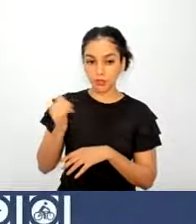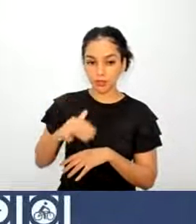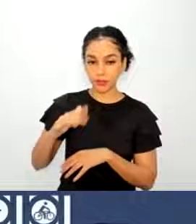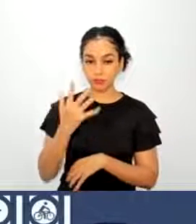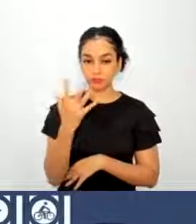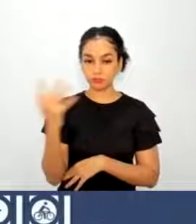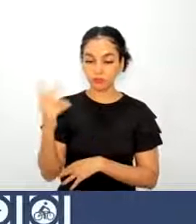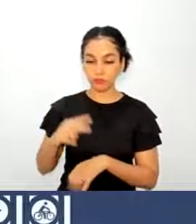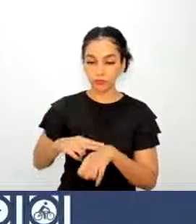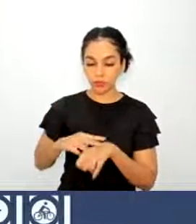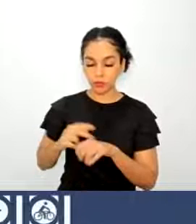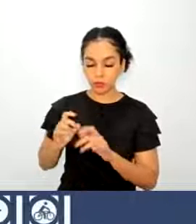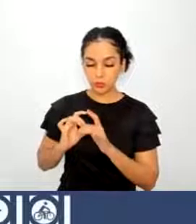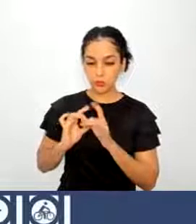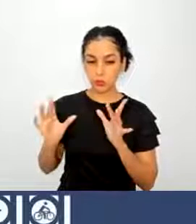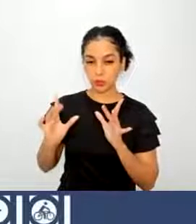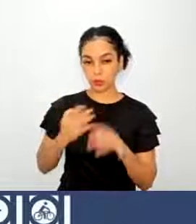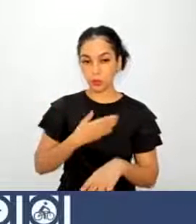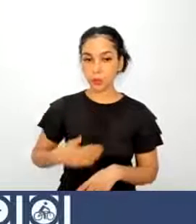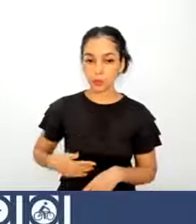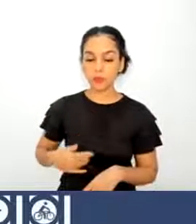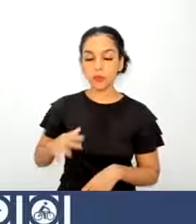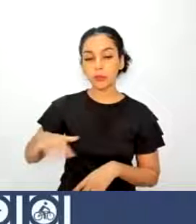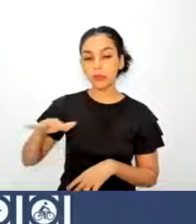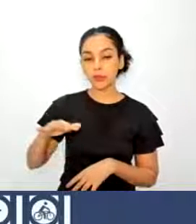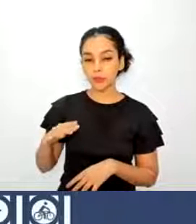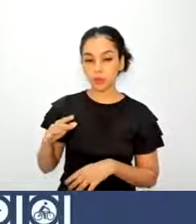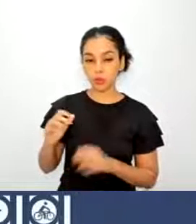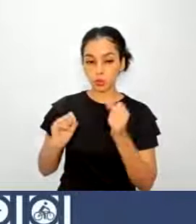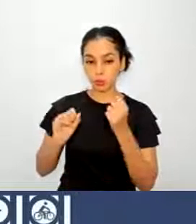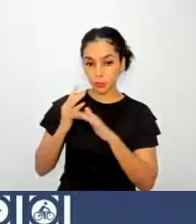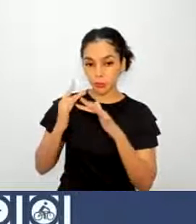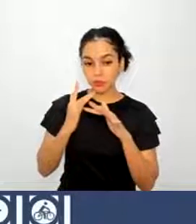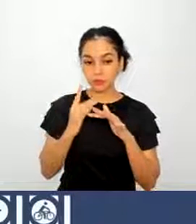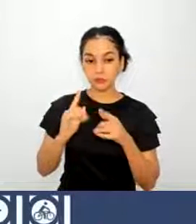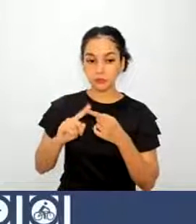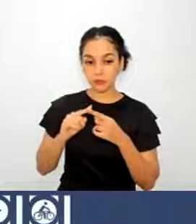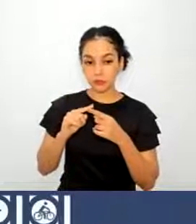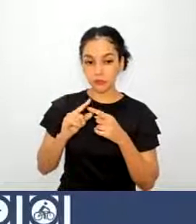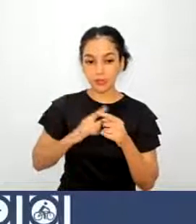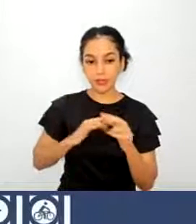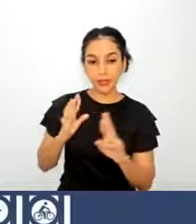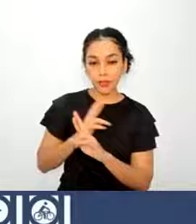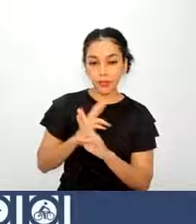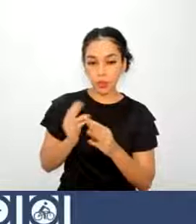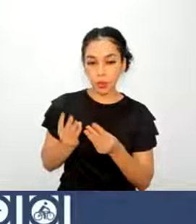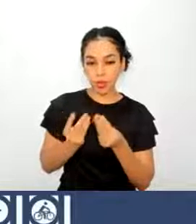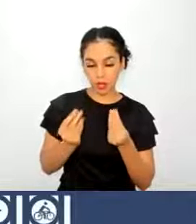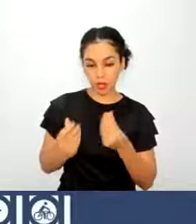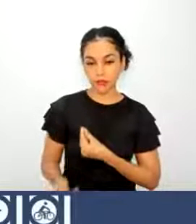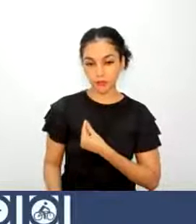ambiente urbano e de como elas estão diretamente relacionadas com a qualidade de vida,